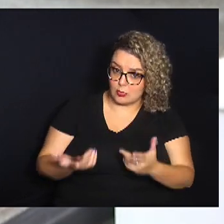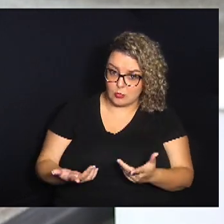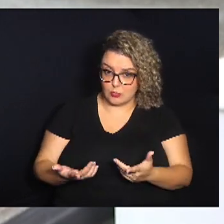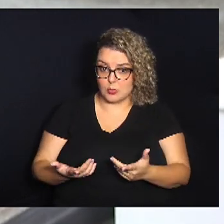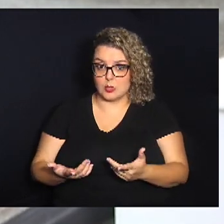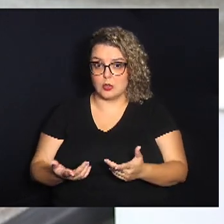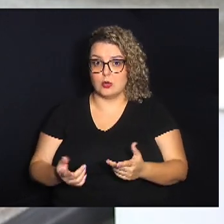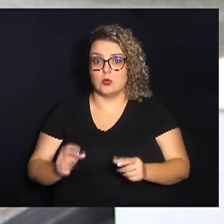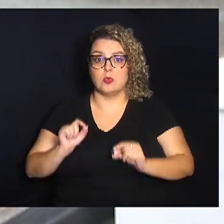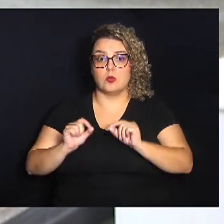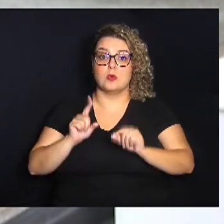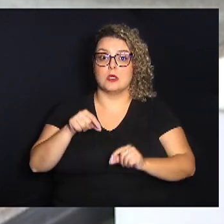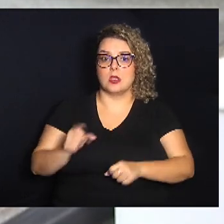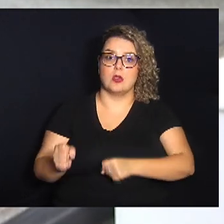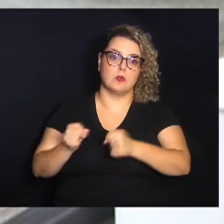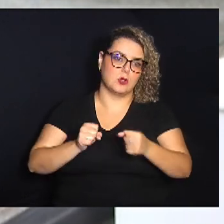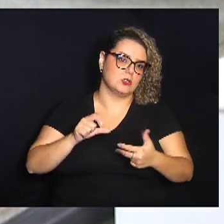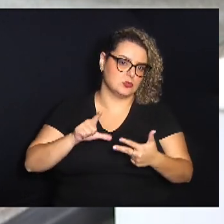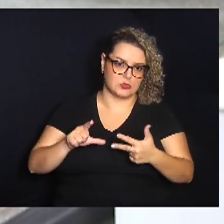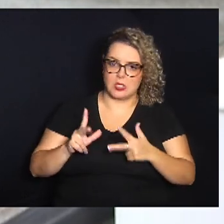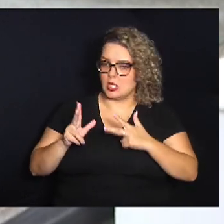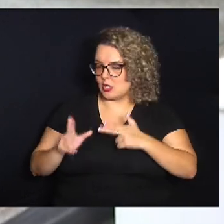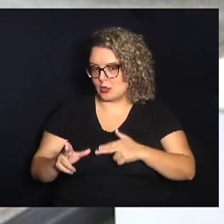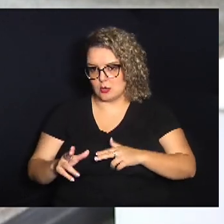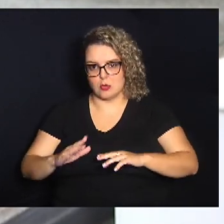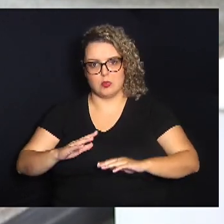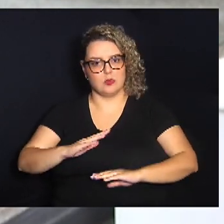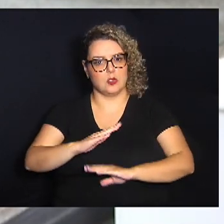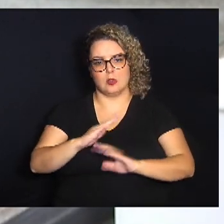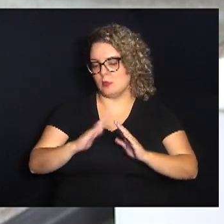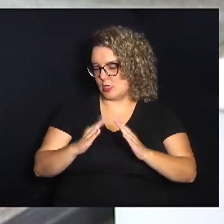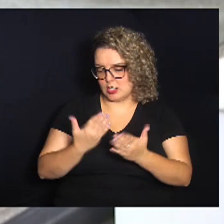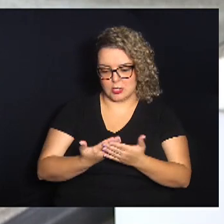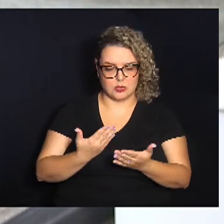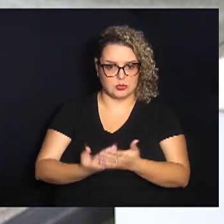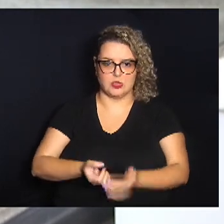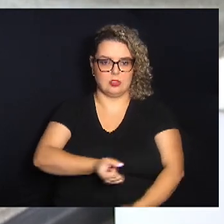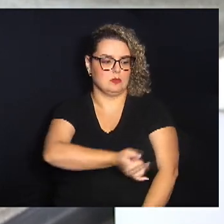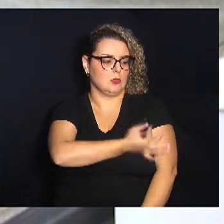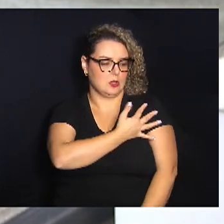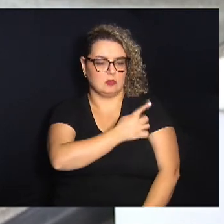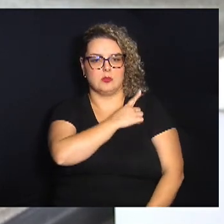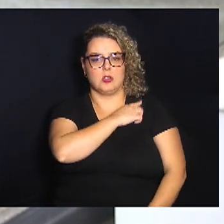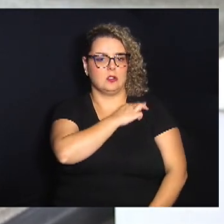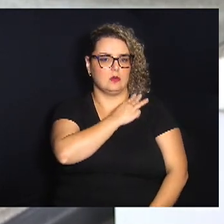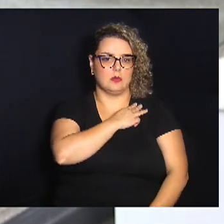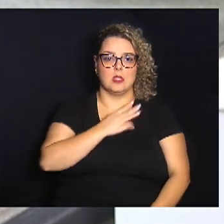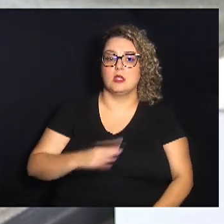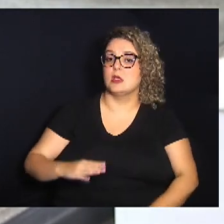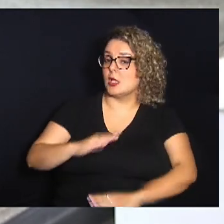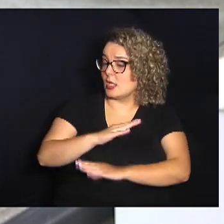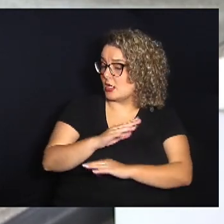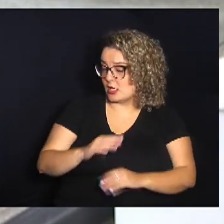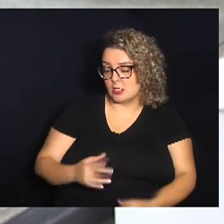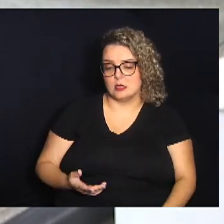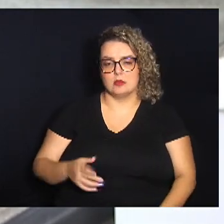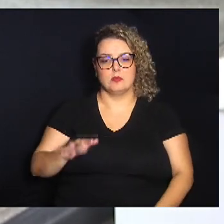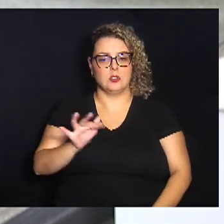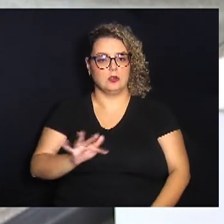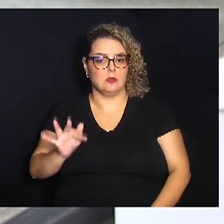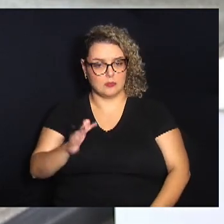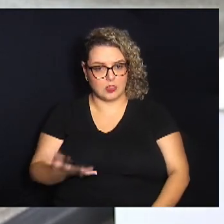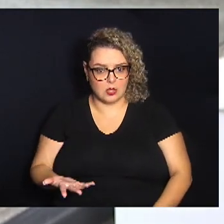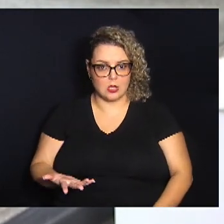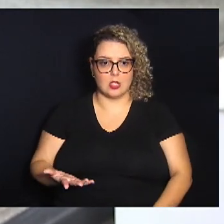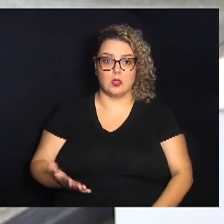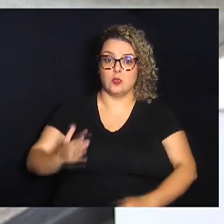que é o Poder Legislativo, assim como a Escola de Educação Fundamental, Médio e a Câmara Universitária. Dentro do Câmara